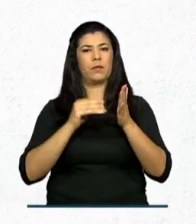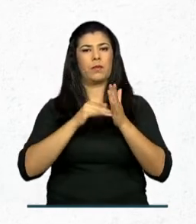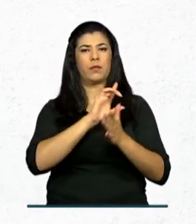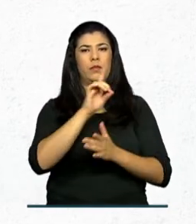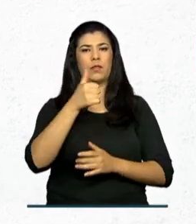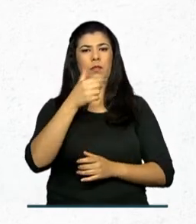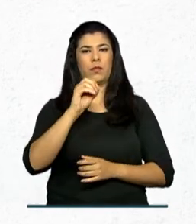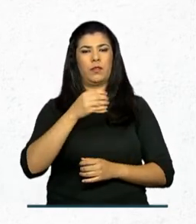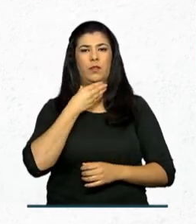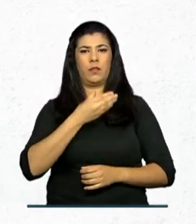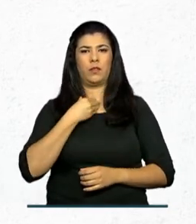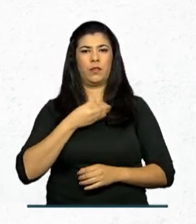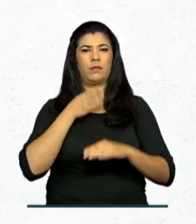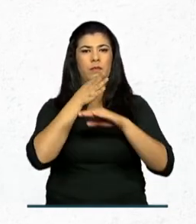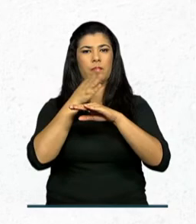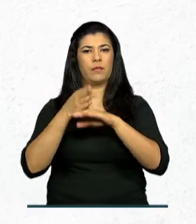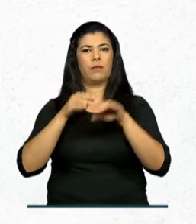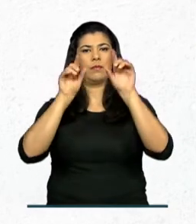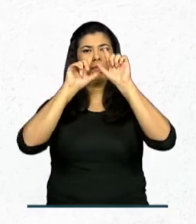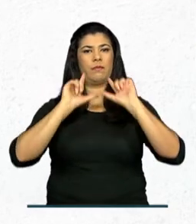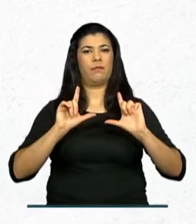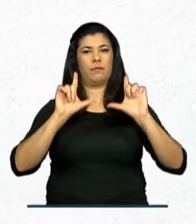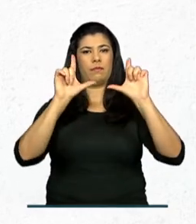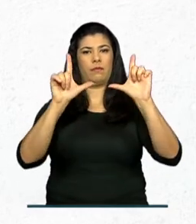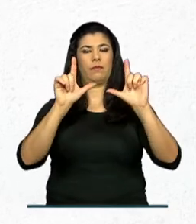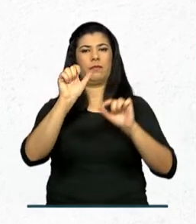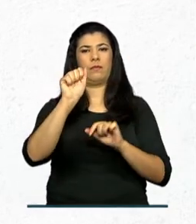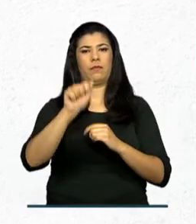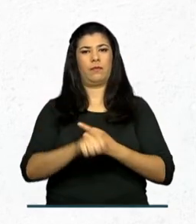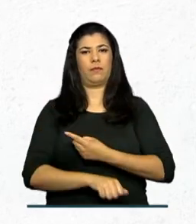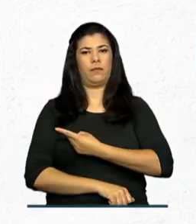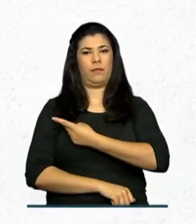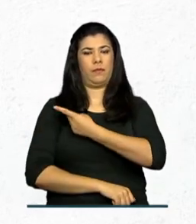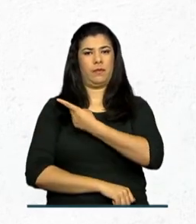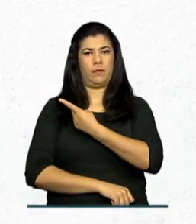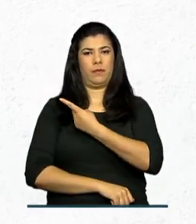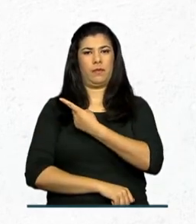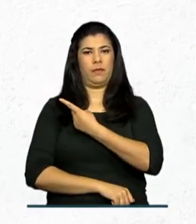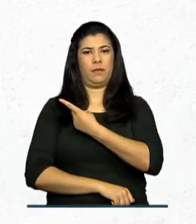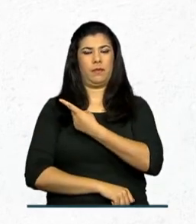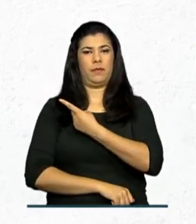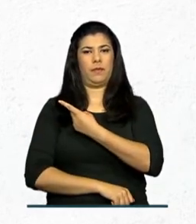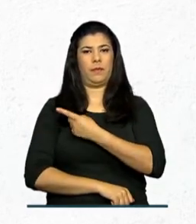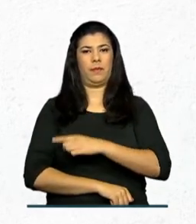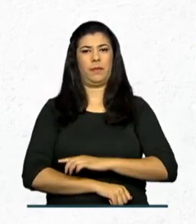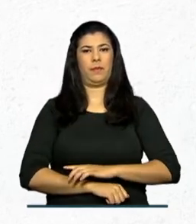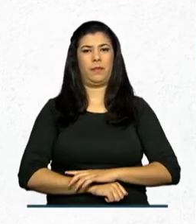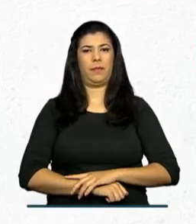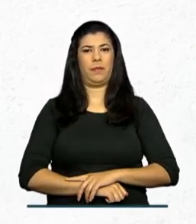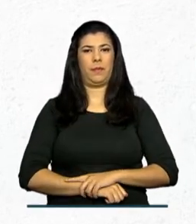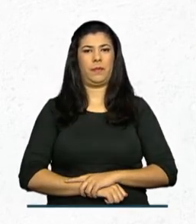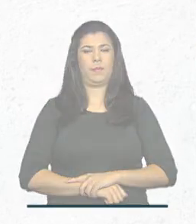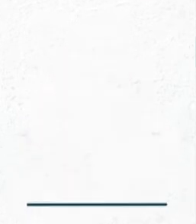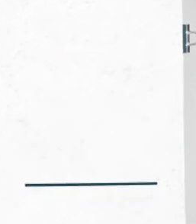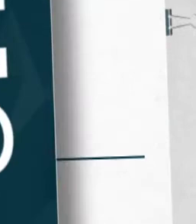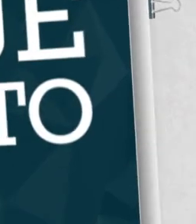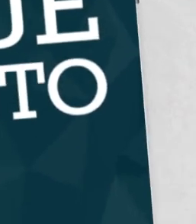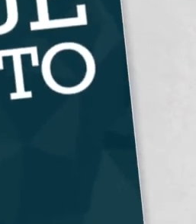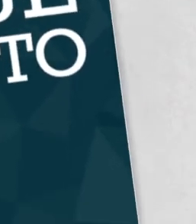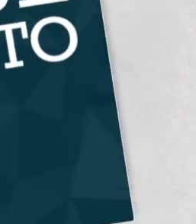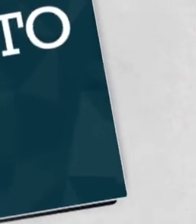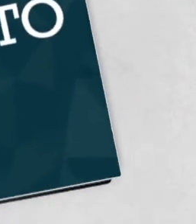de dezembro. Basta acessar a página anvisa.gov.br.